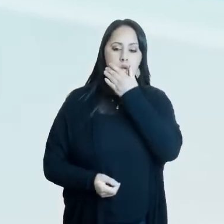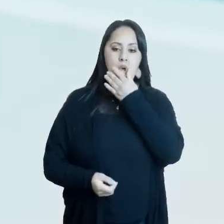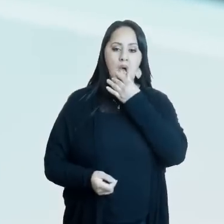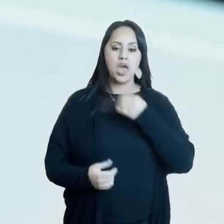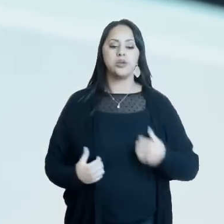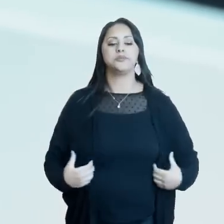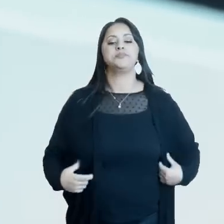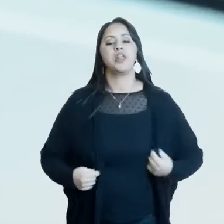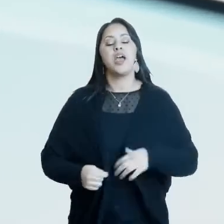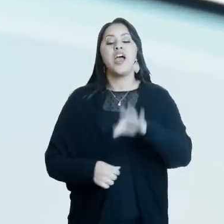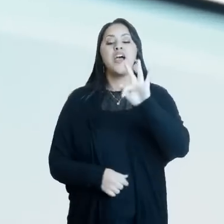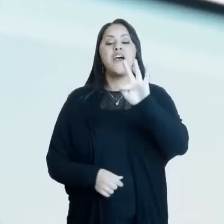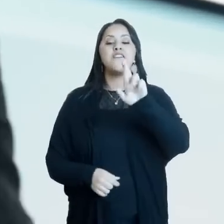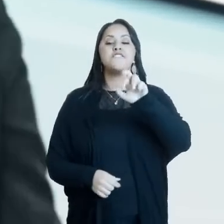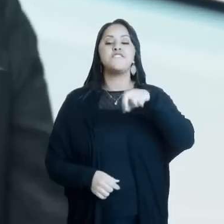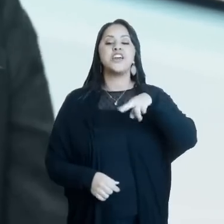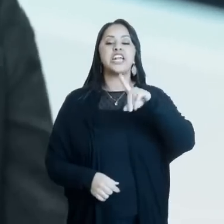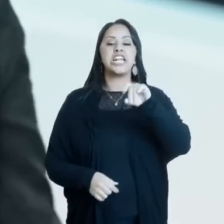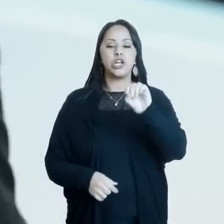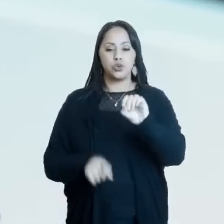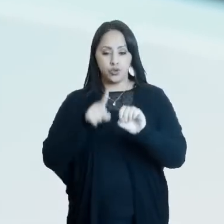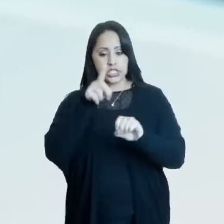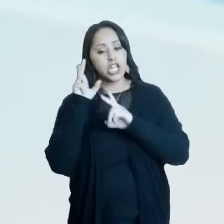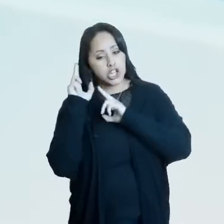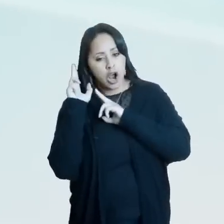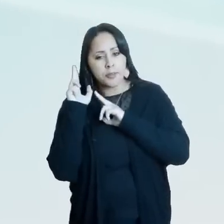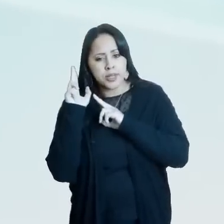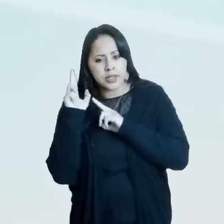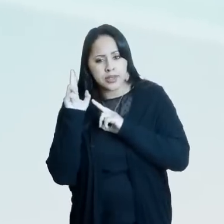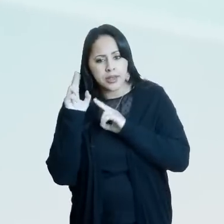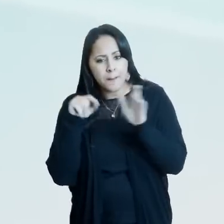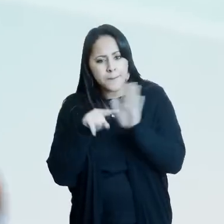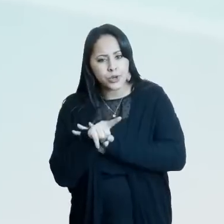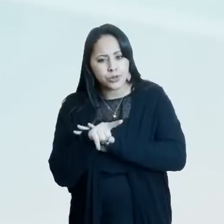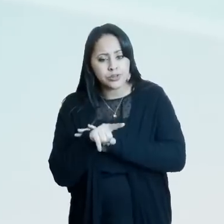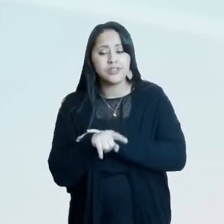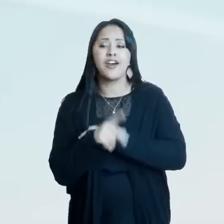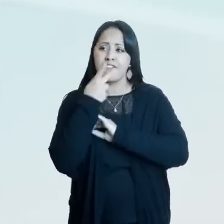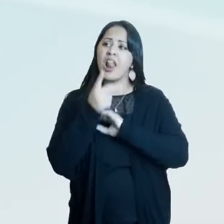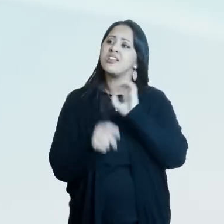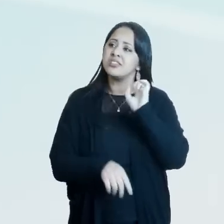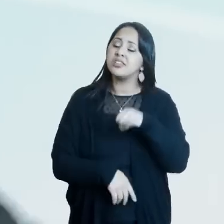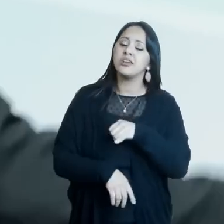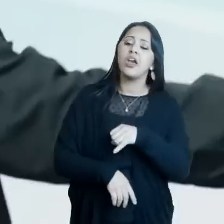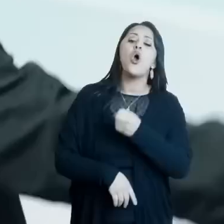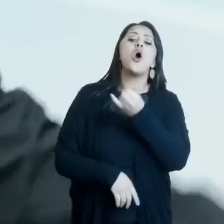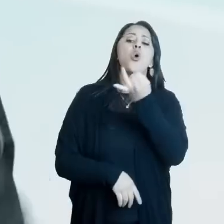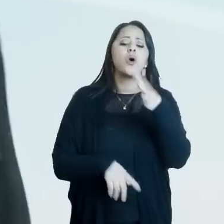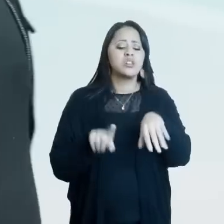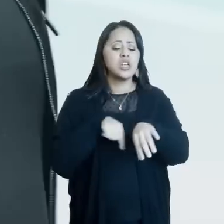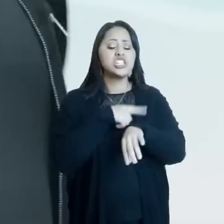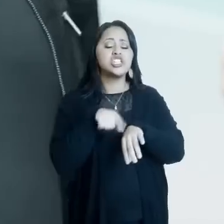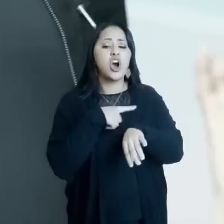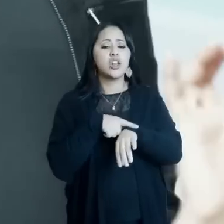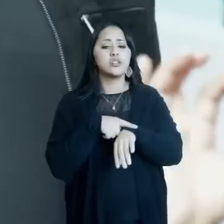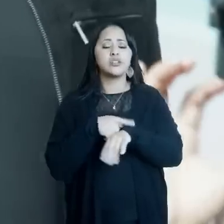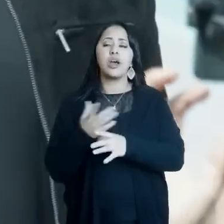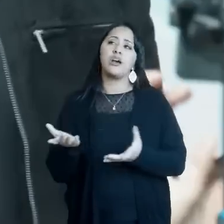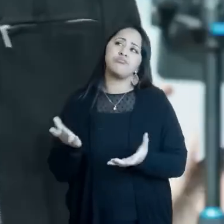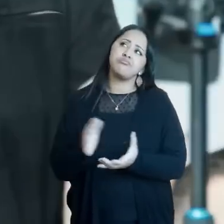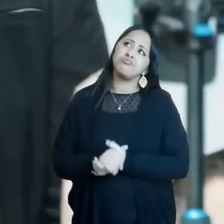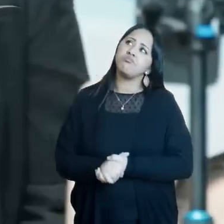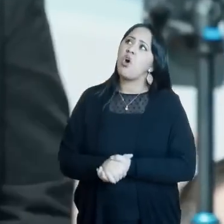Escobar. Fernando Escobar, você dorme? Ele vai responder sim. Aí eu vou perguntar quantas horas... Ah,